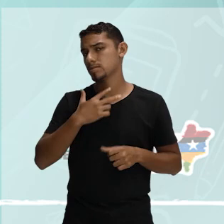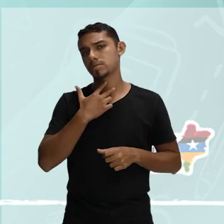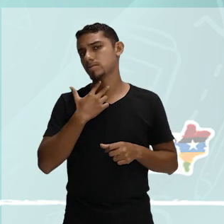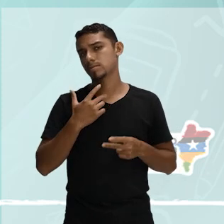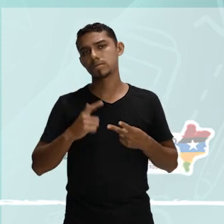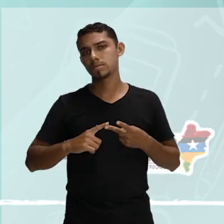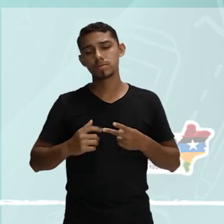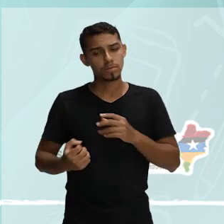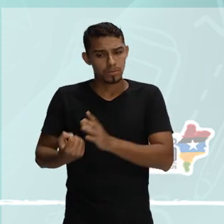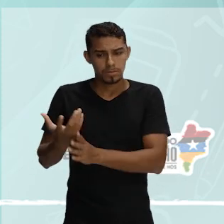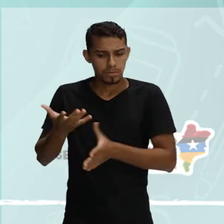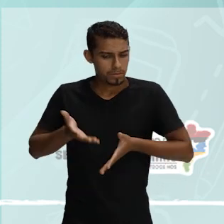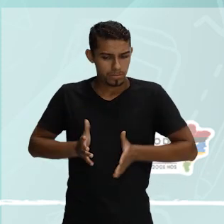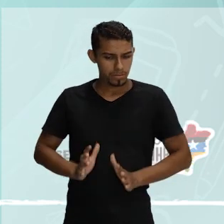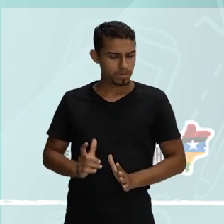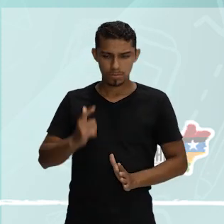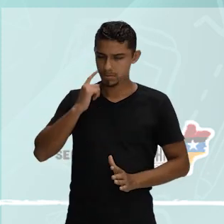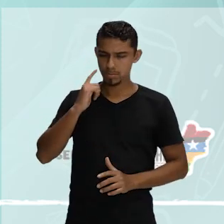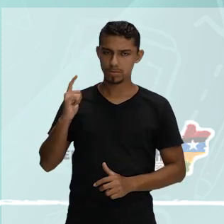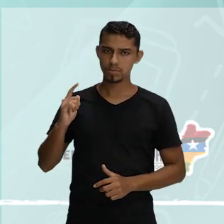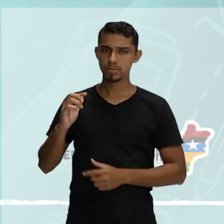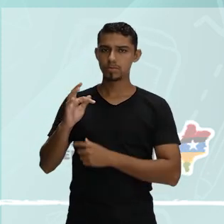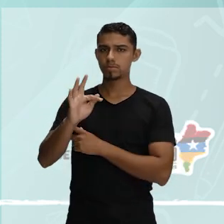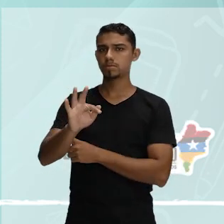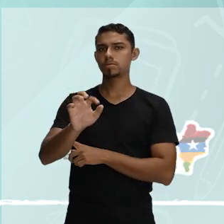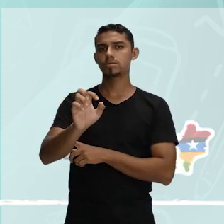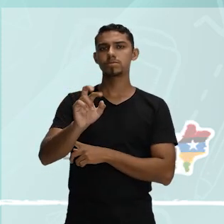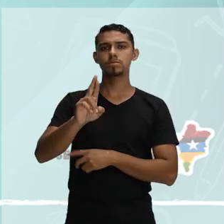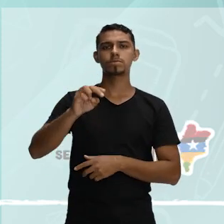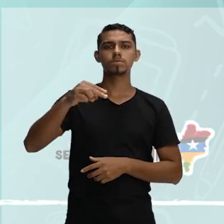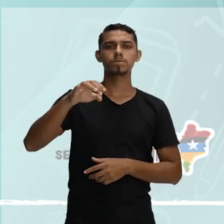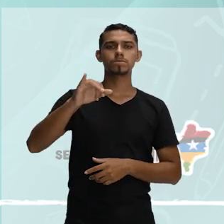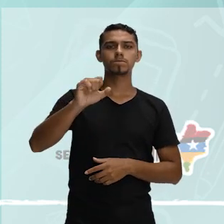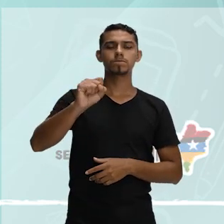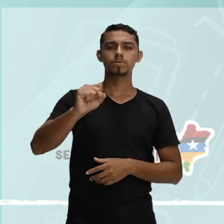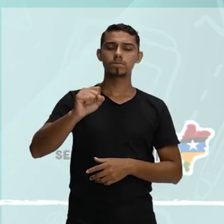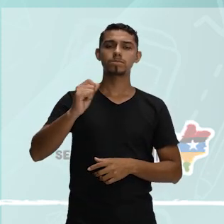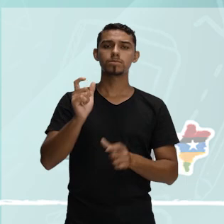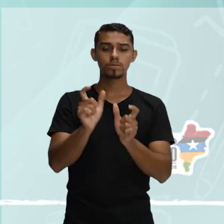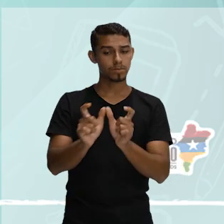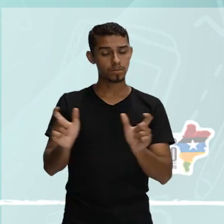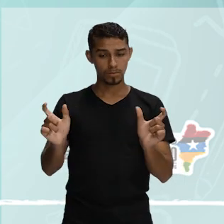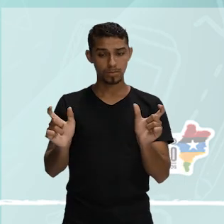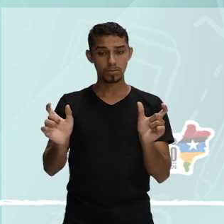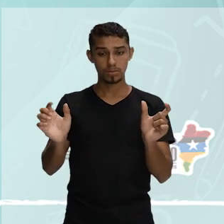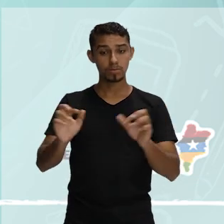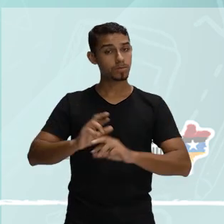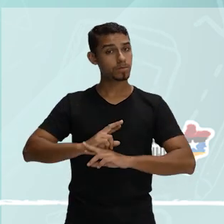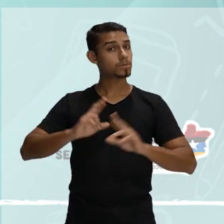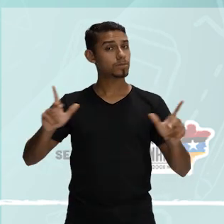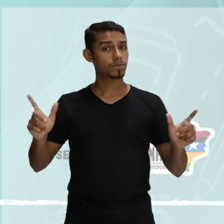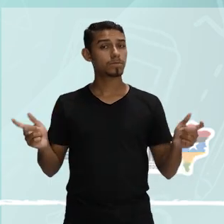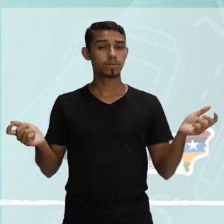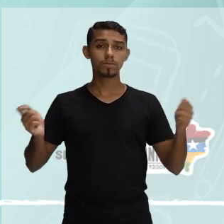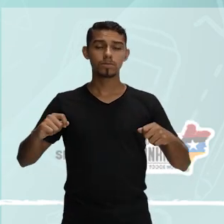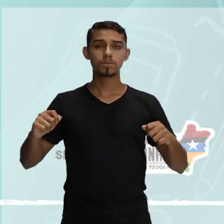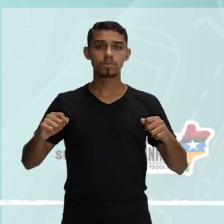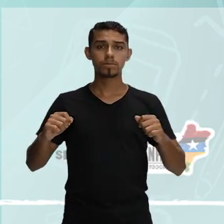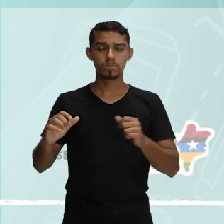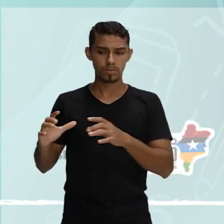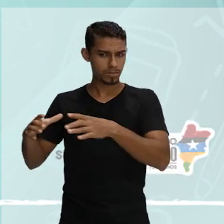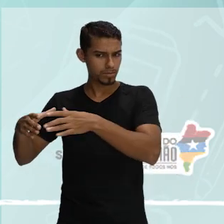poderiam produzir descendentes férteis, porque um dos requisitos para que dois indivíduos sejam de espécies diferentes é o